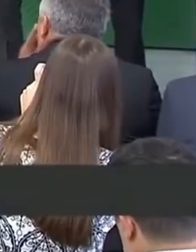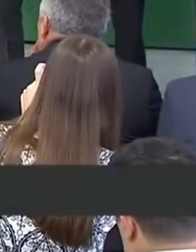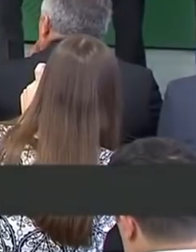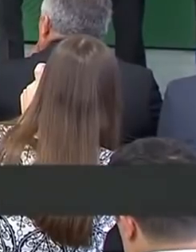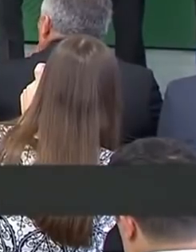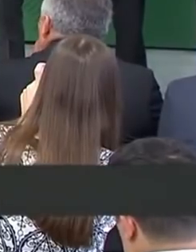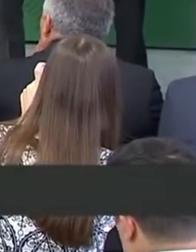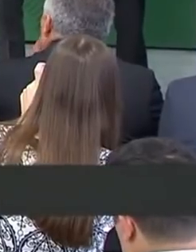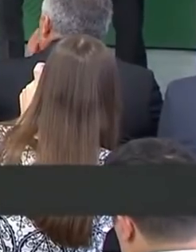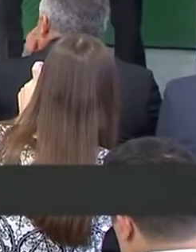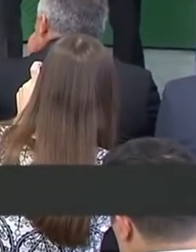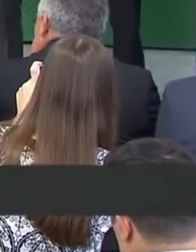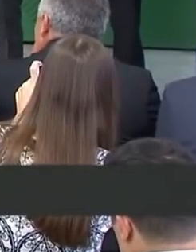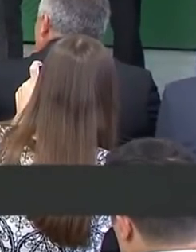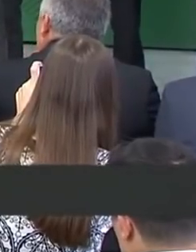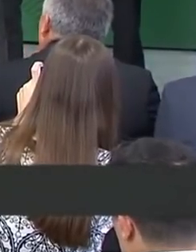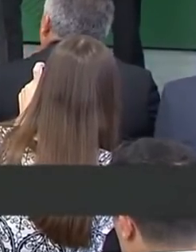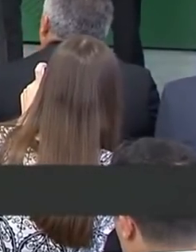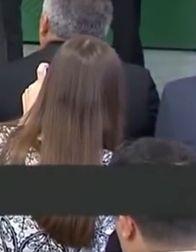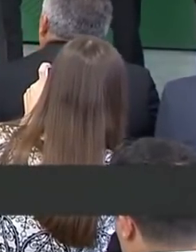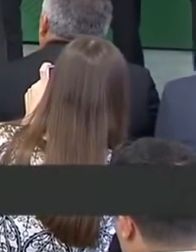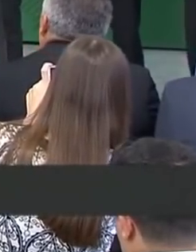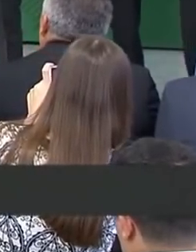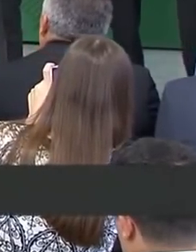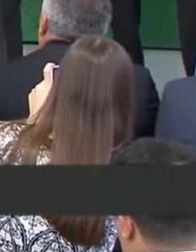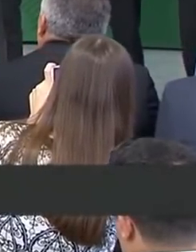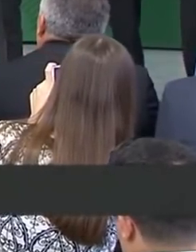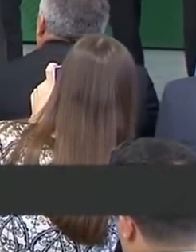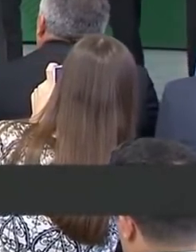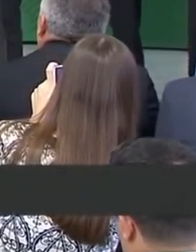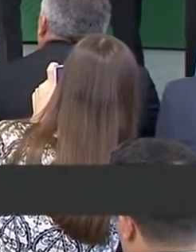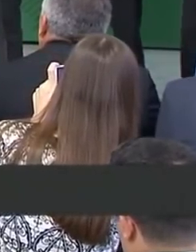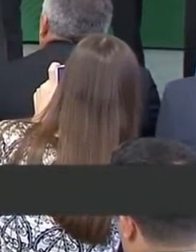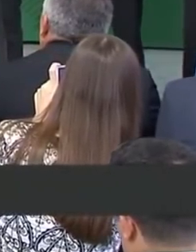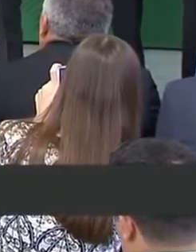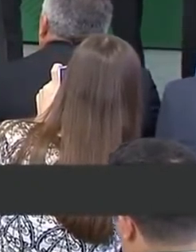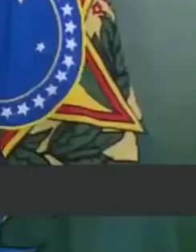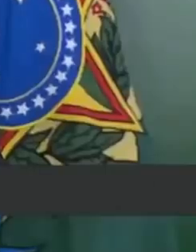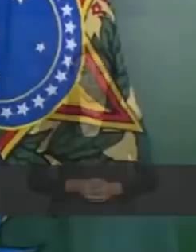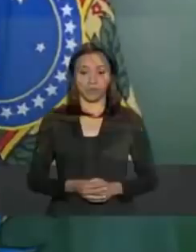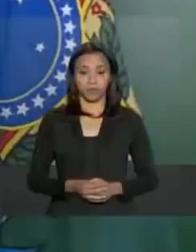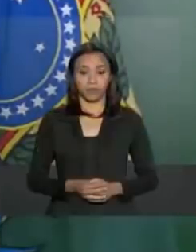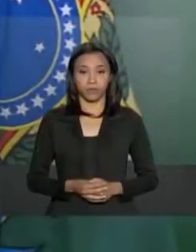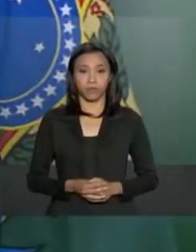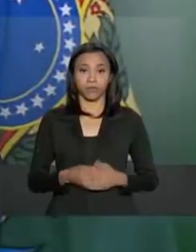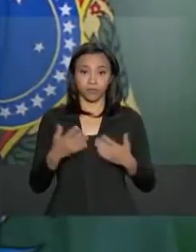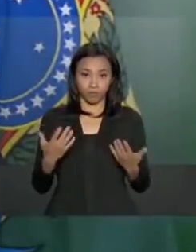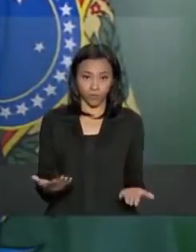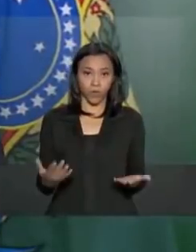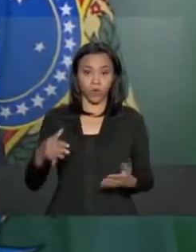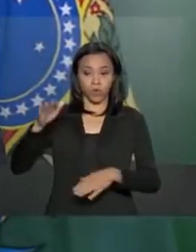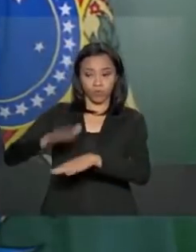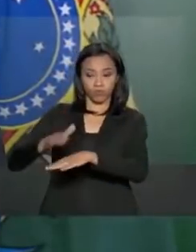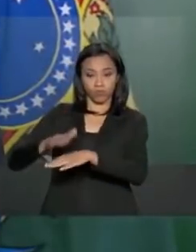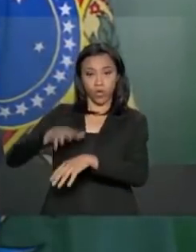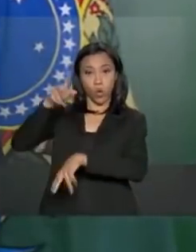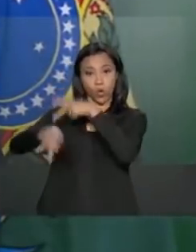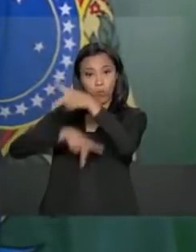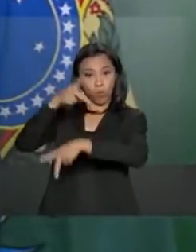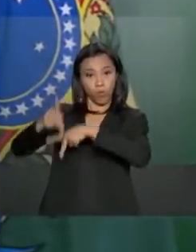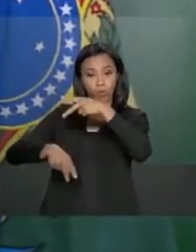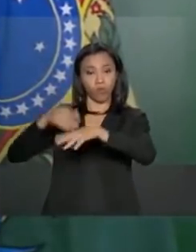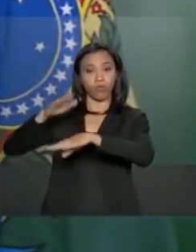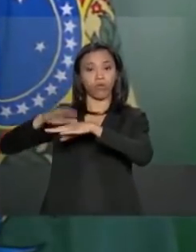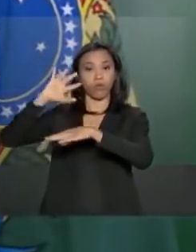1 2 3 como o povo soberanamente decidiu por